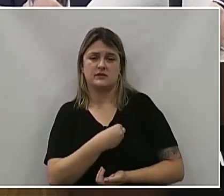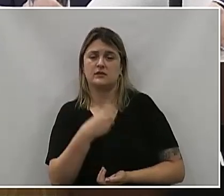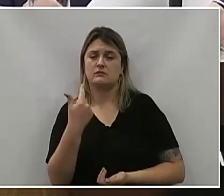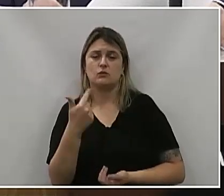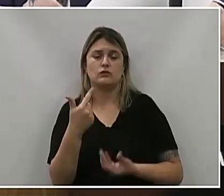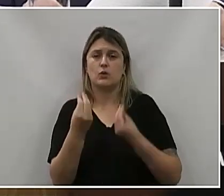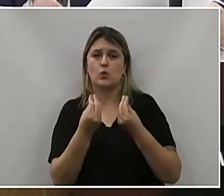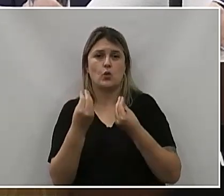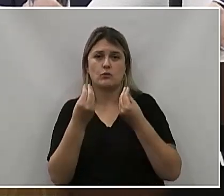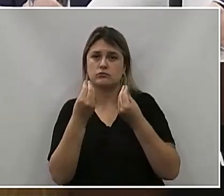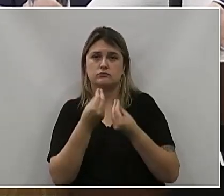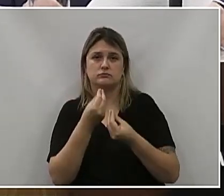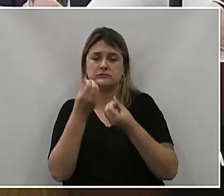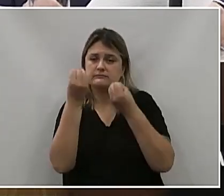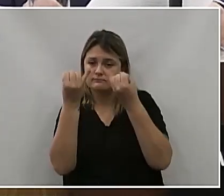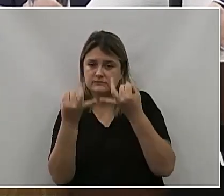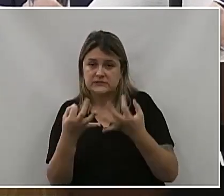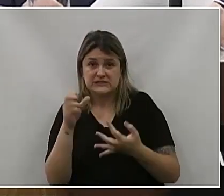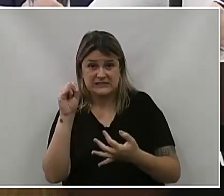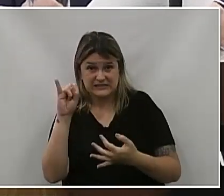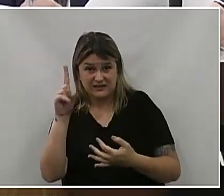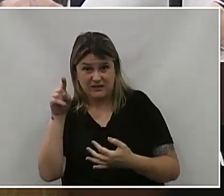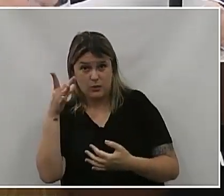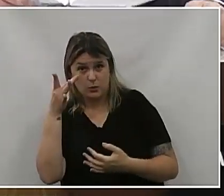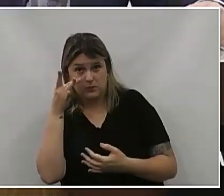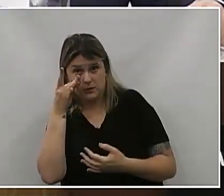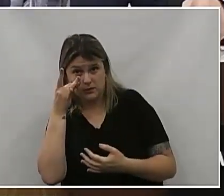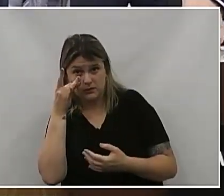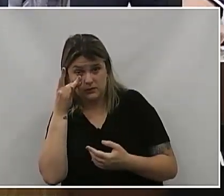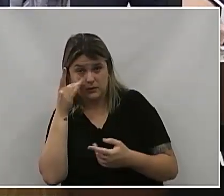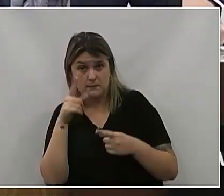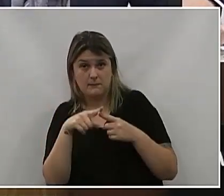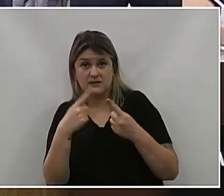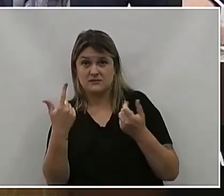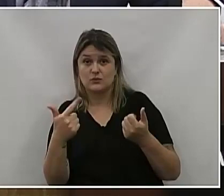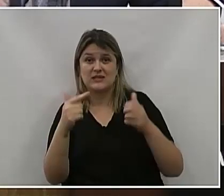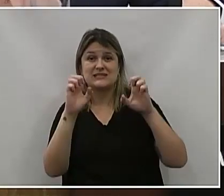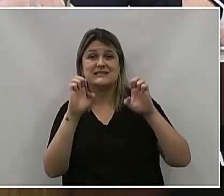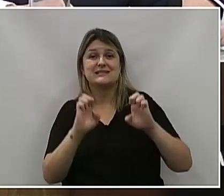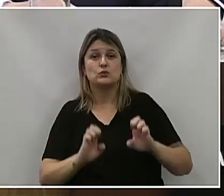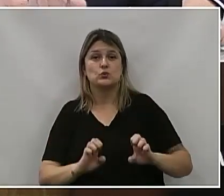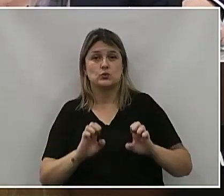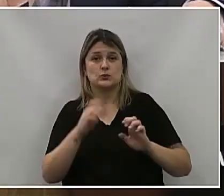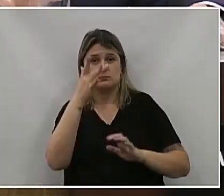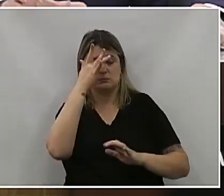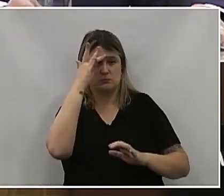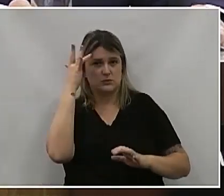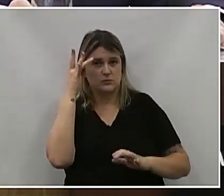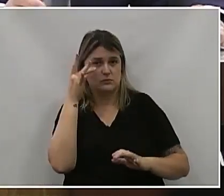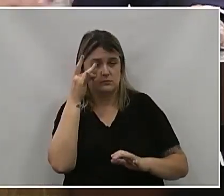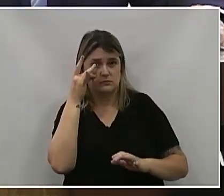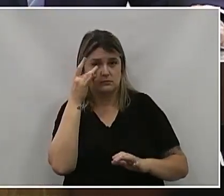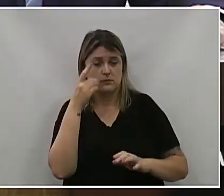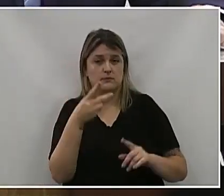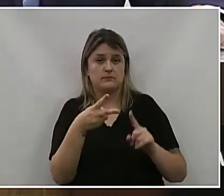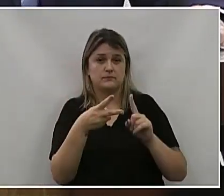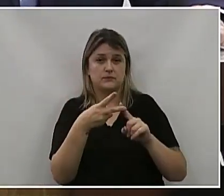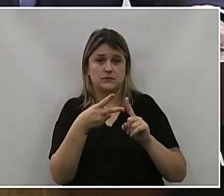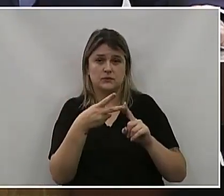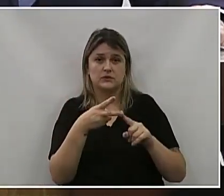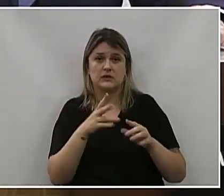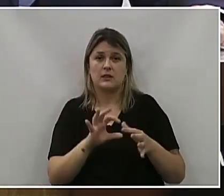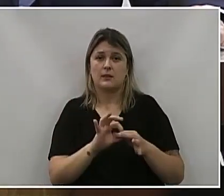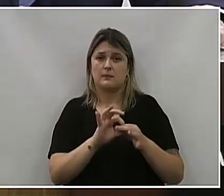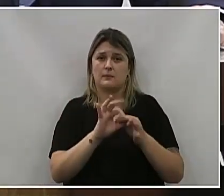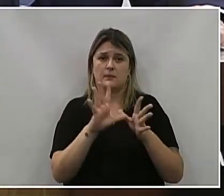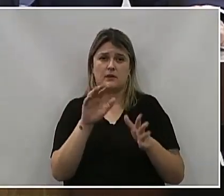intrínseco, simplesmente porque se é humano, mas sem o estatuto de pessoa humana. 2. Autonomia. Isto é o reconhecimento